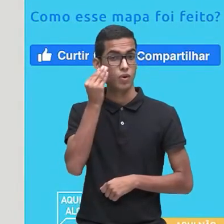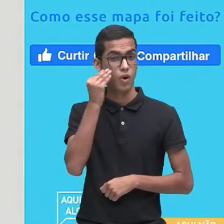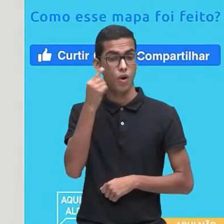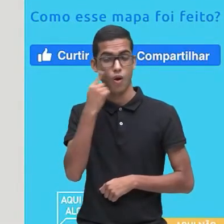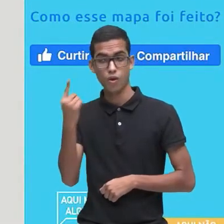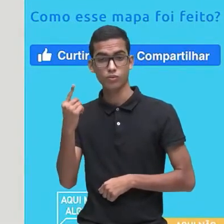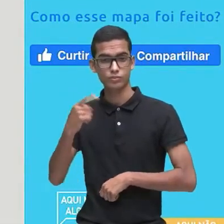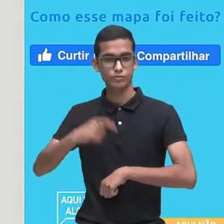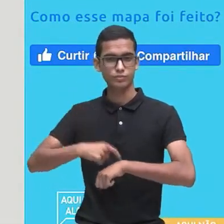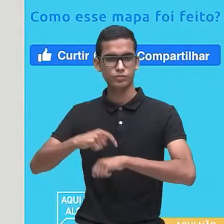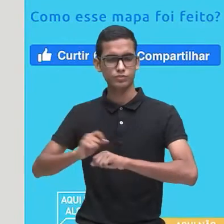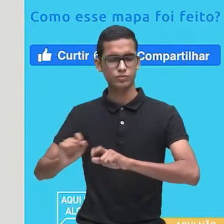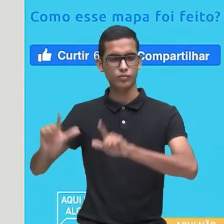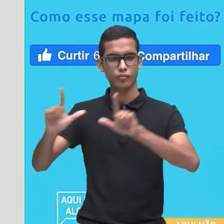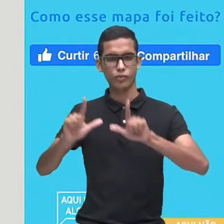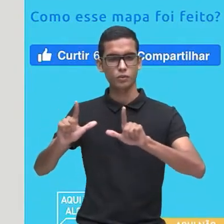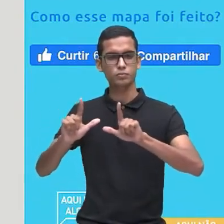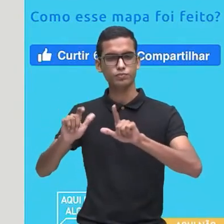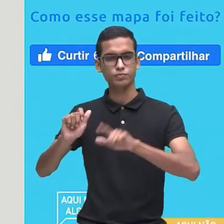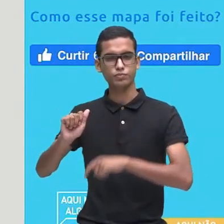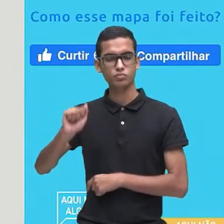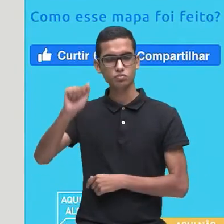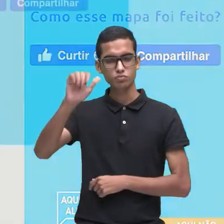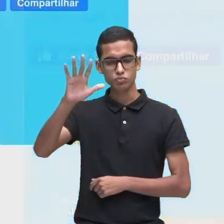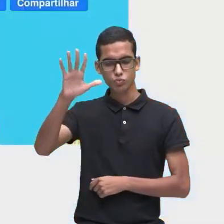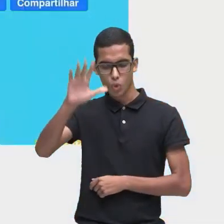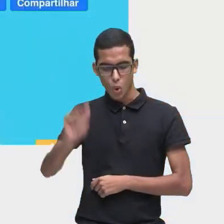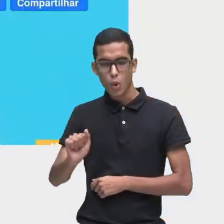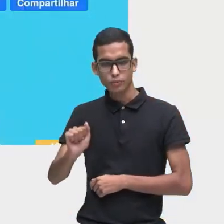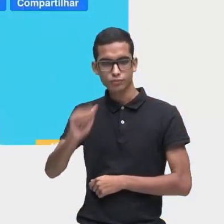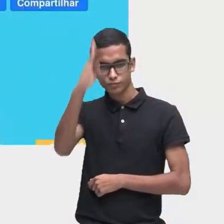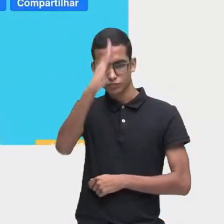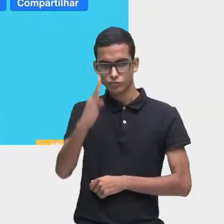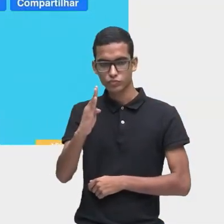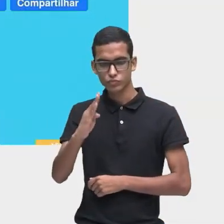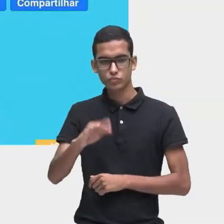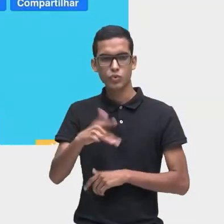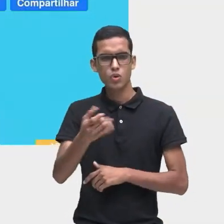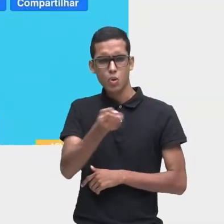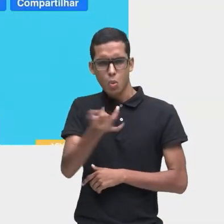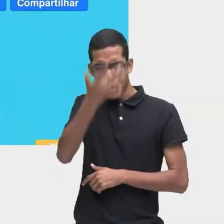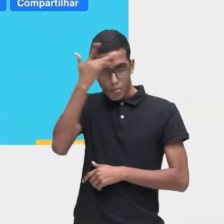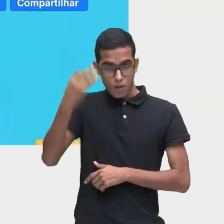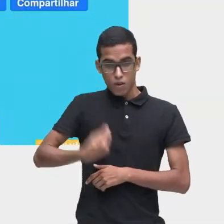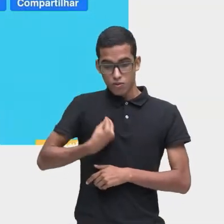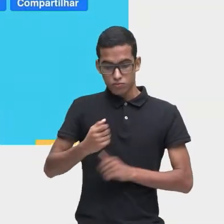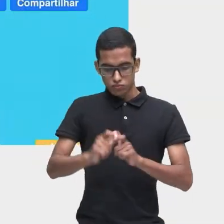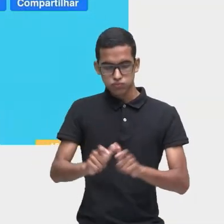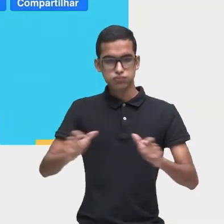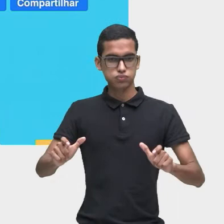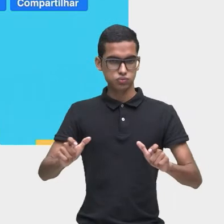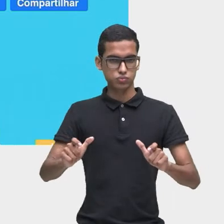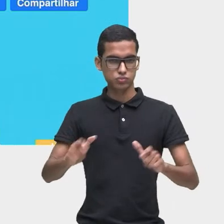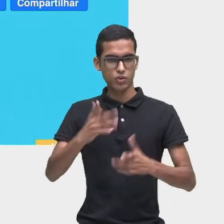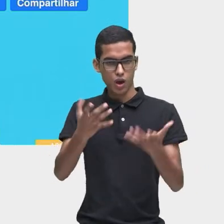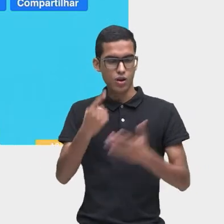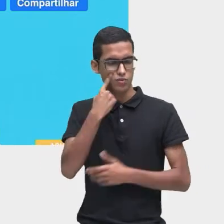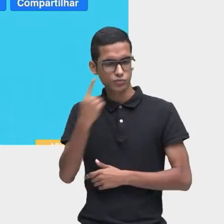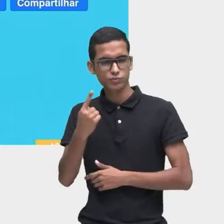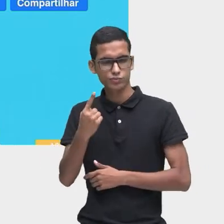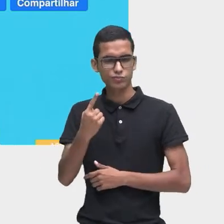tempo real o mapa do Brasil em sua densidade populacional, ó. Primeiro em plano geral, quero que vocês